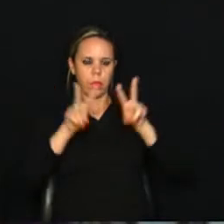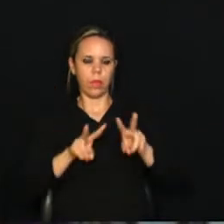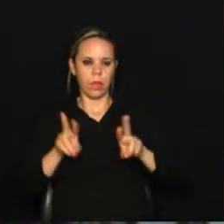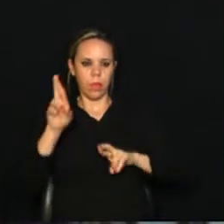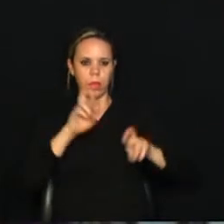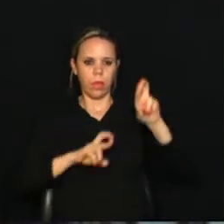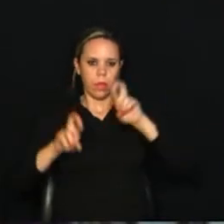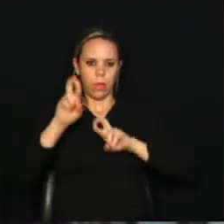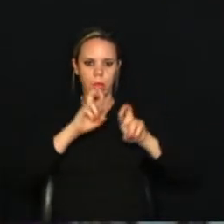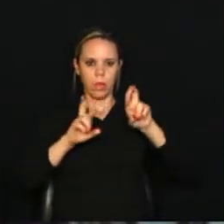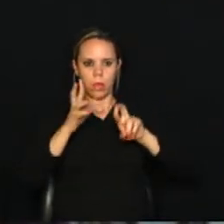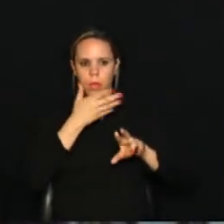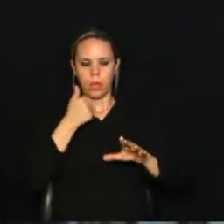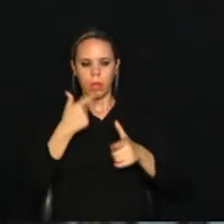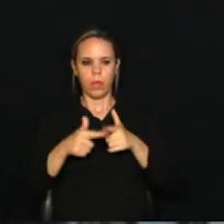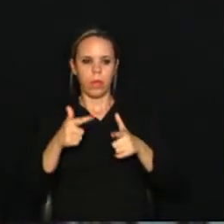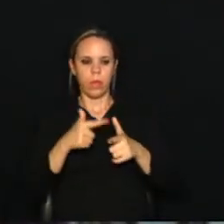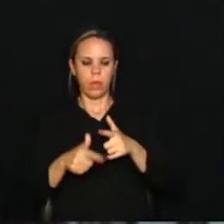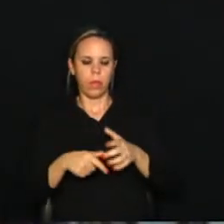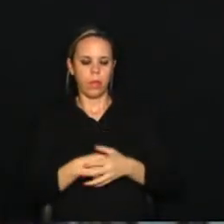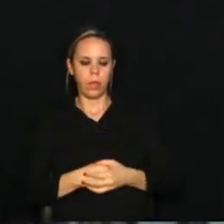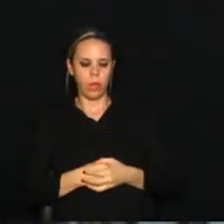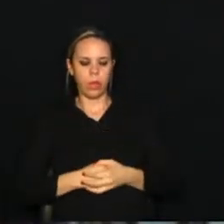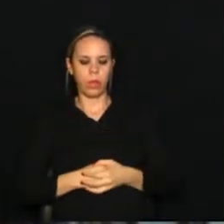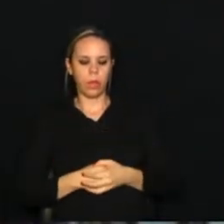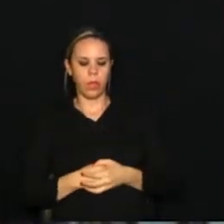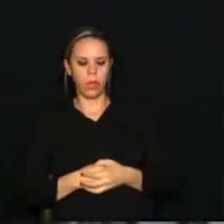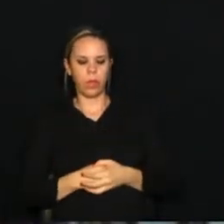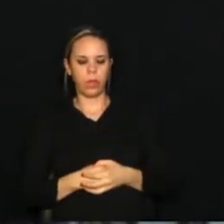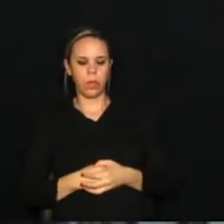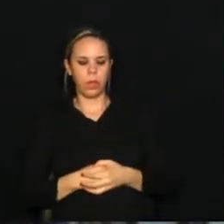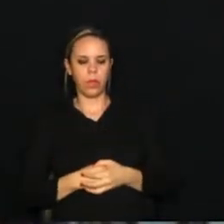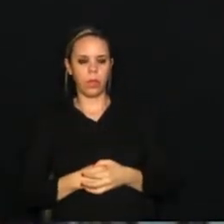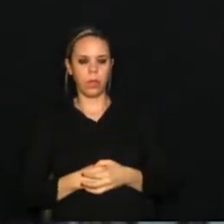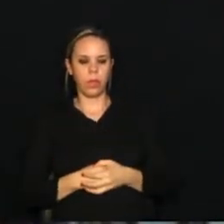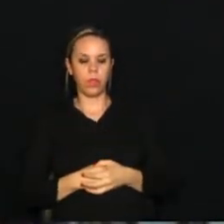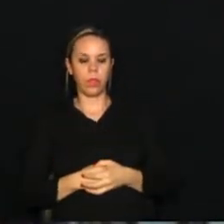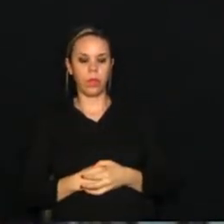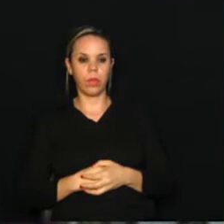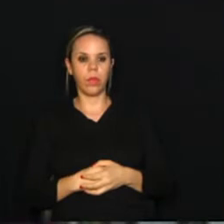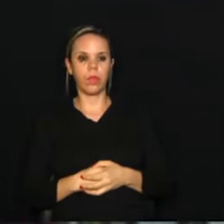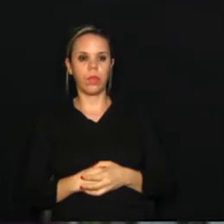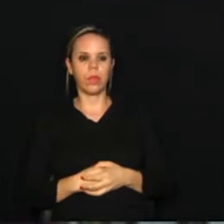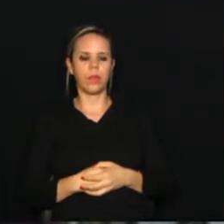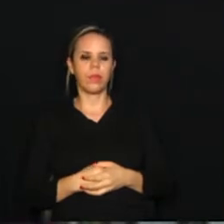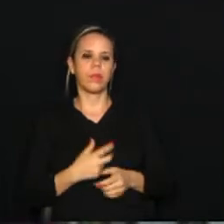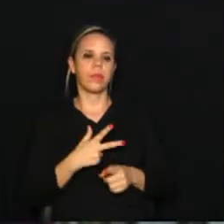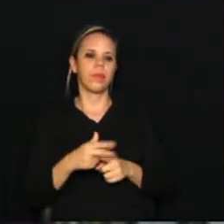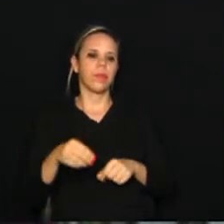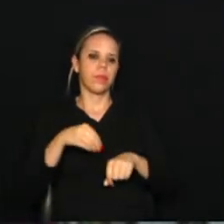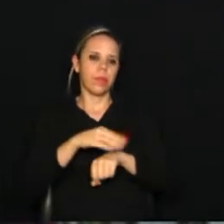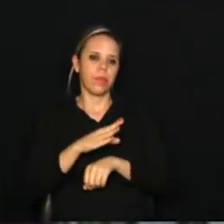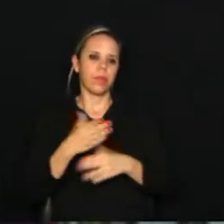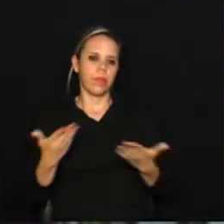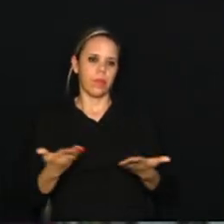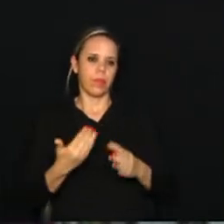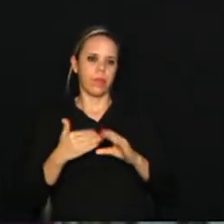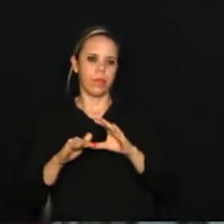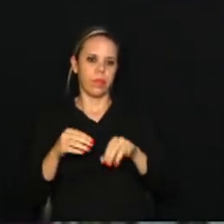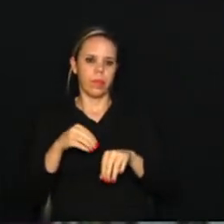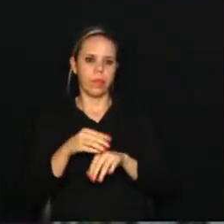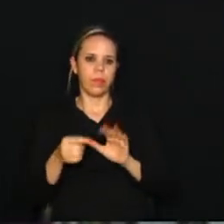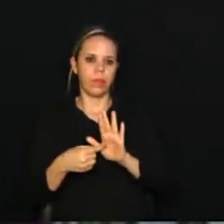análise melhor do problema, né? Então, nós vamos passar a mandar dessa forma, viu, doutor